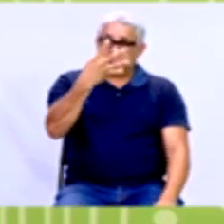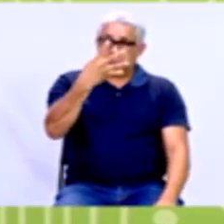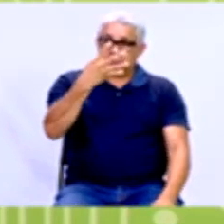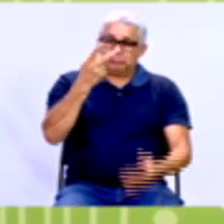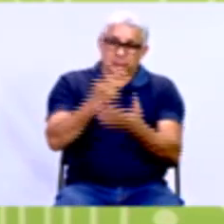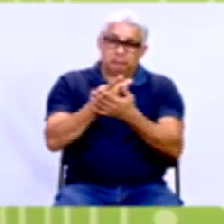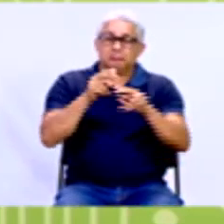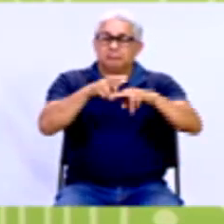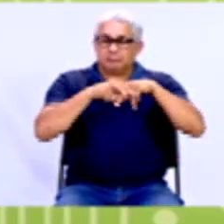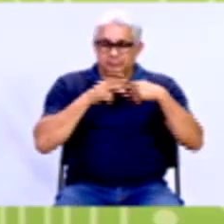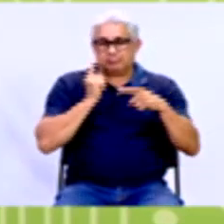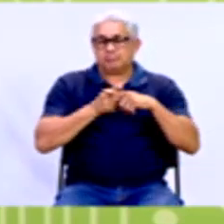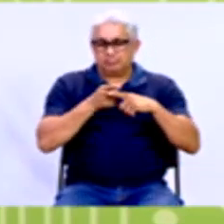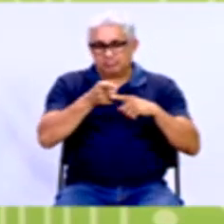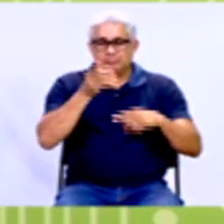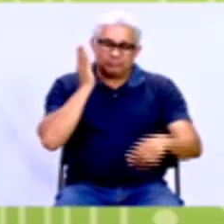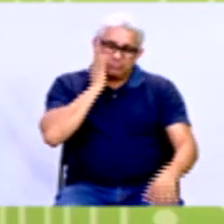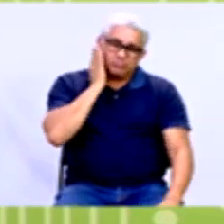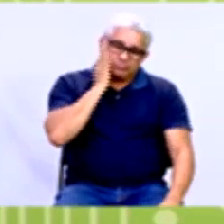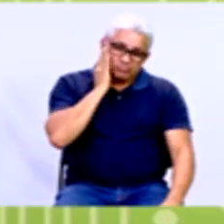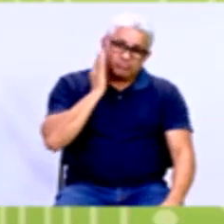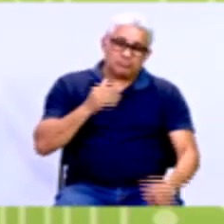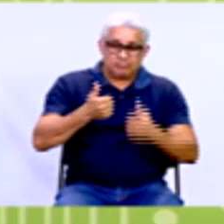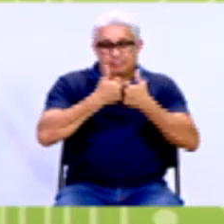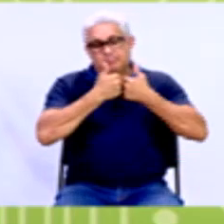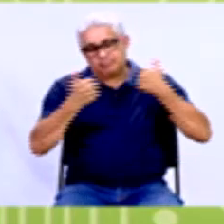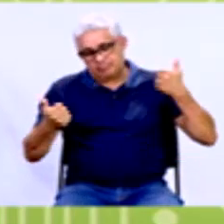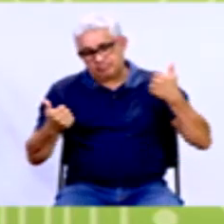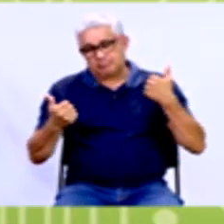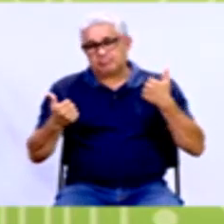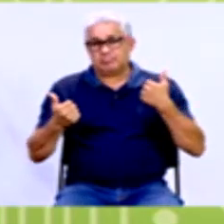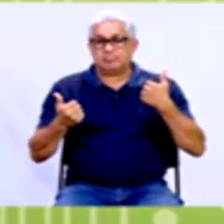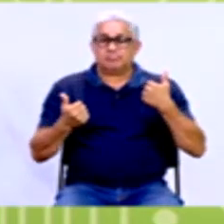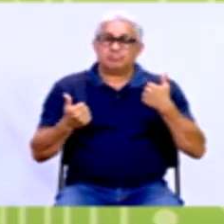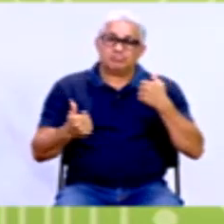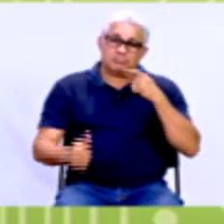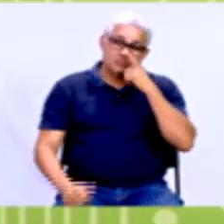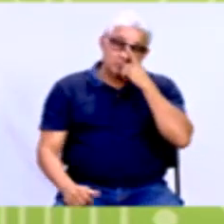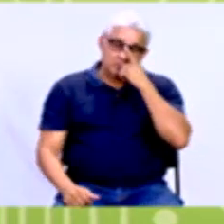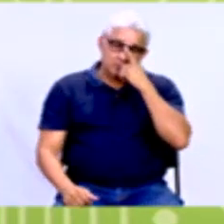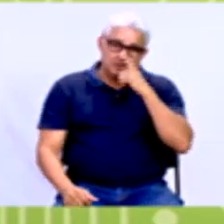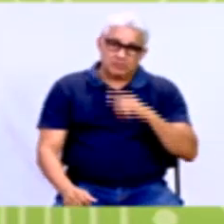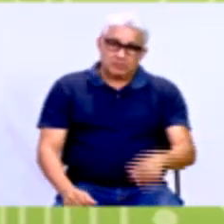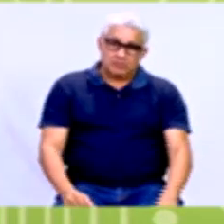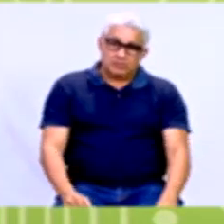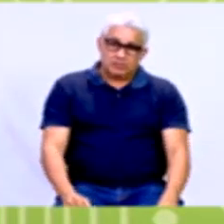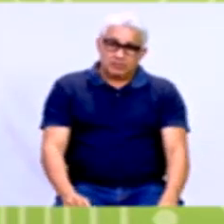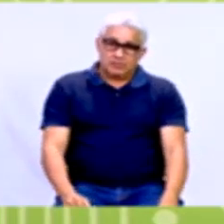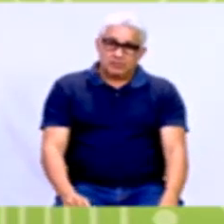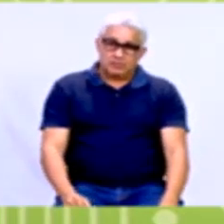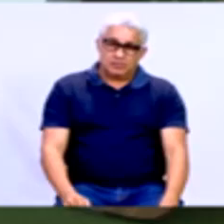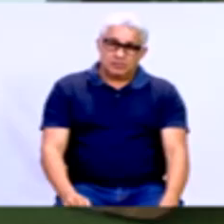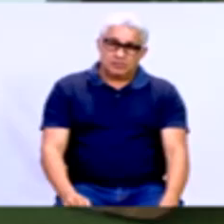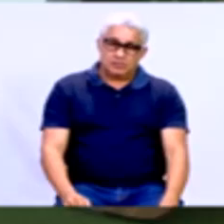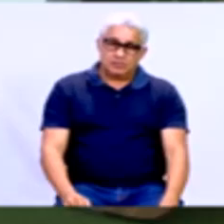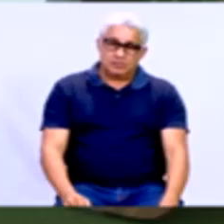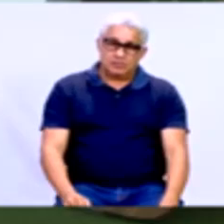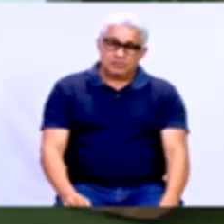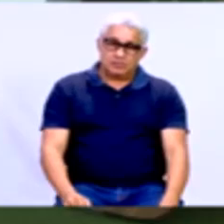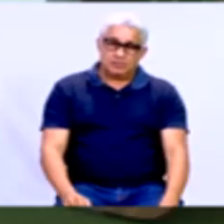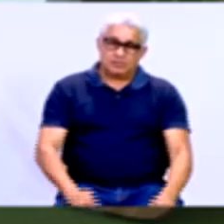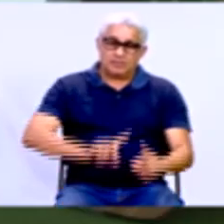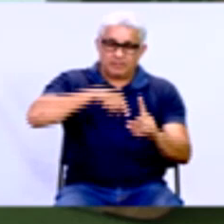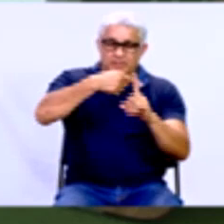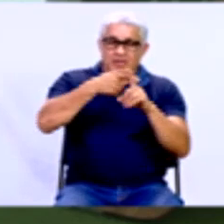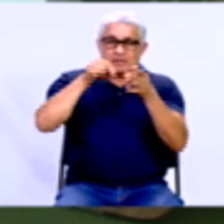por causa disso, porque daí vocês já vão ver o mais próximo ali do resultado, nem que se der algum... diferença para mais ou para menos se a resposta pequena, tiver, né?